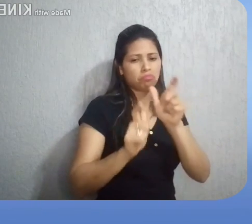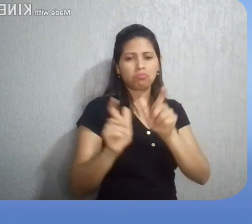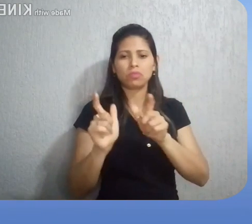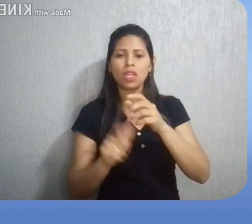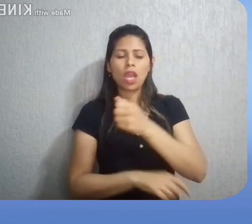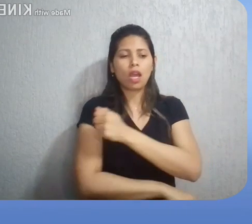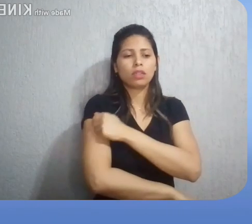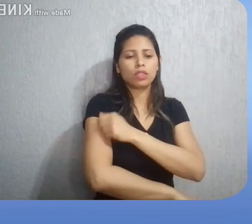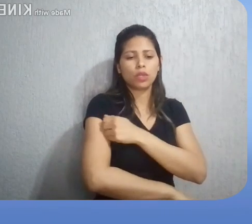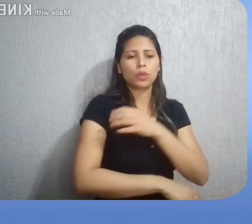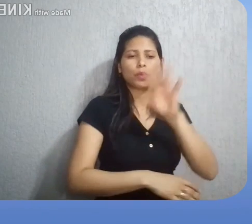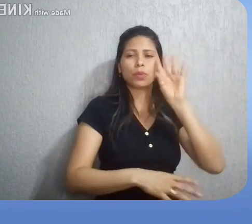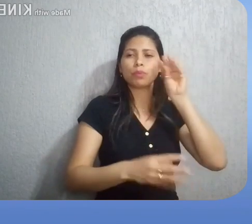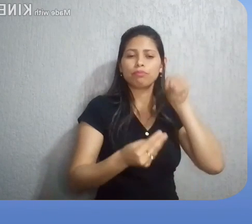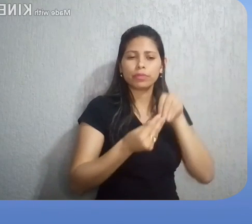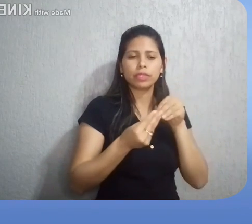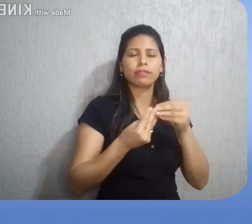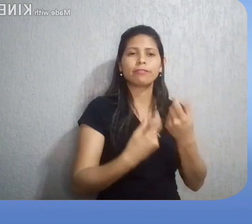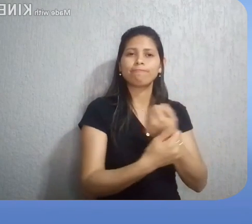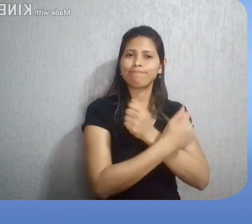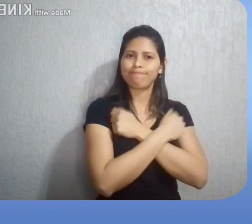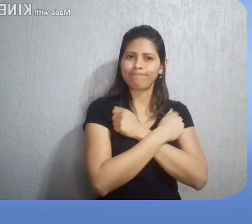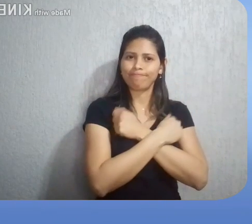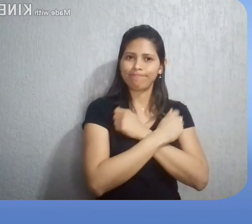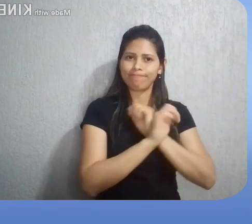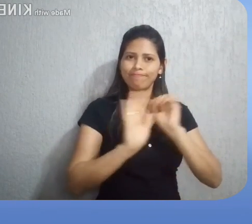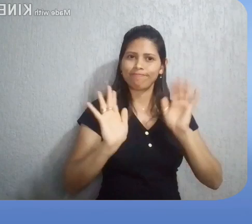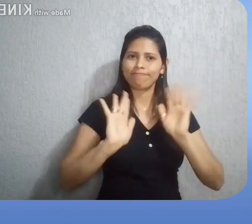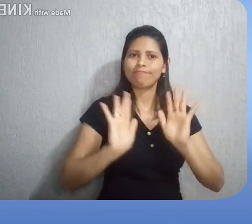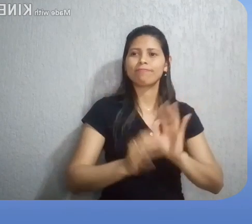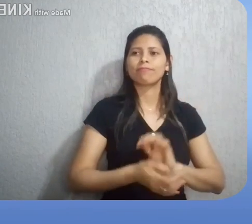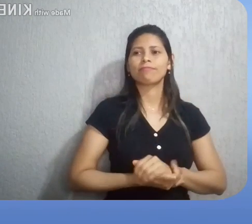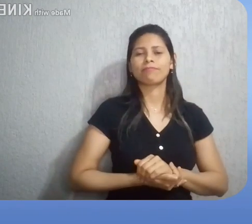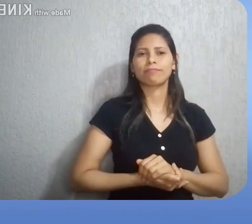sua crítica ao artigo. Aí é a sua opinião, né? É o que você